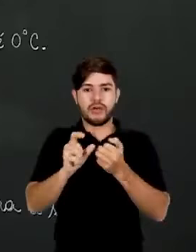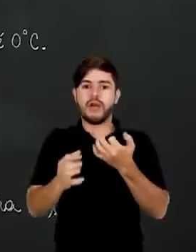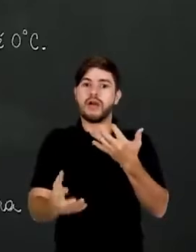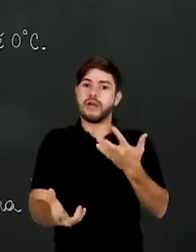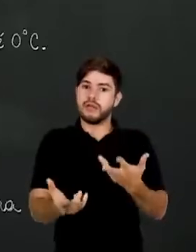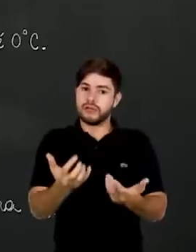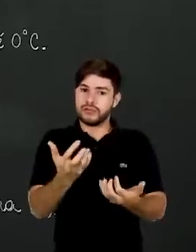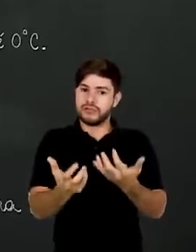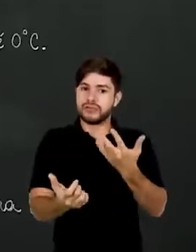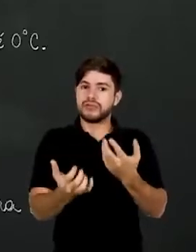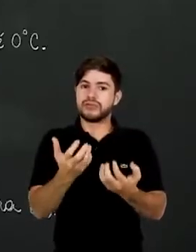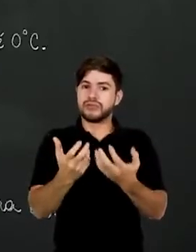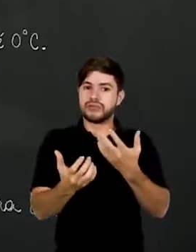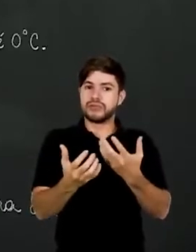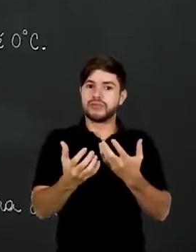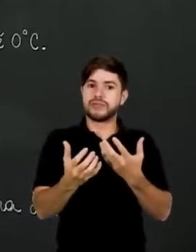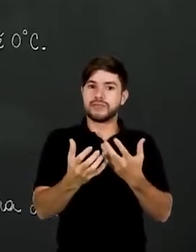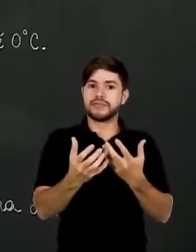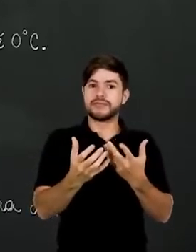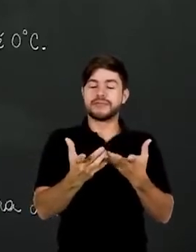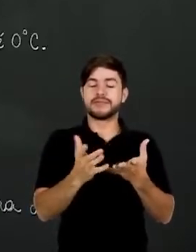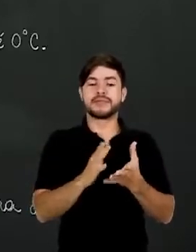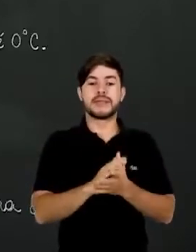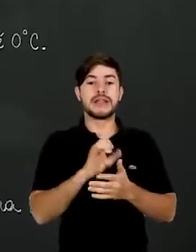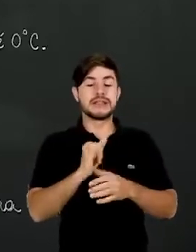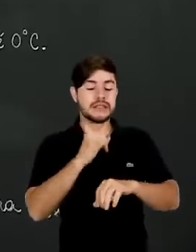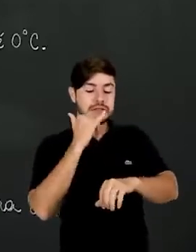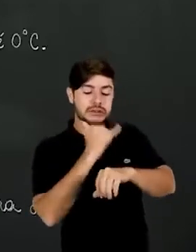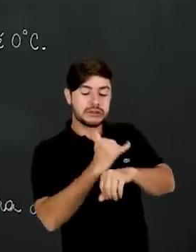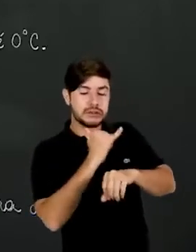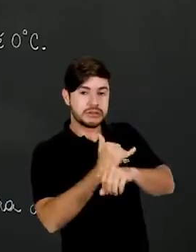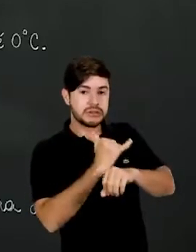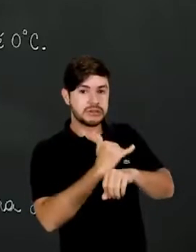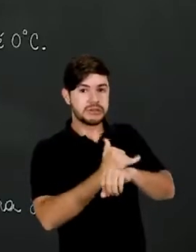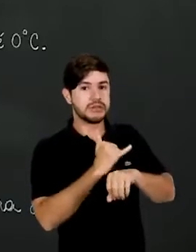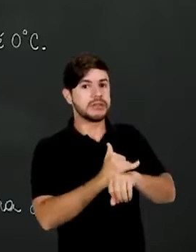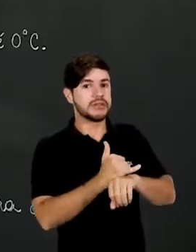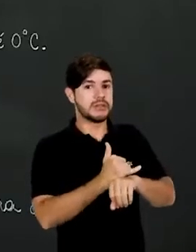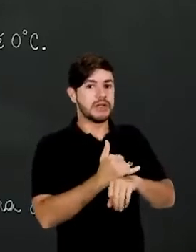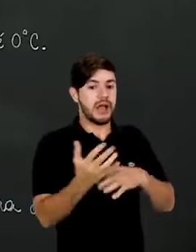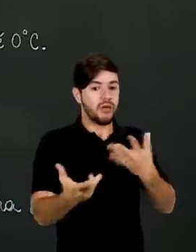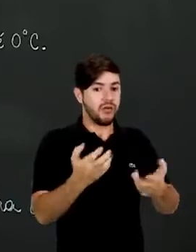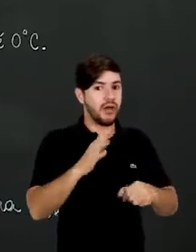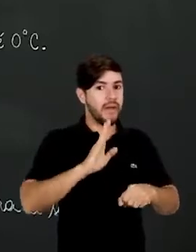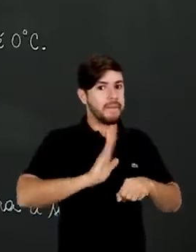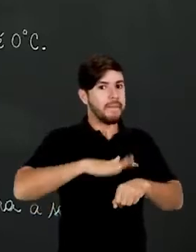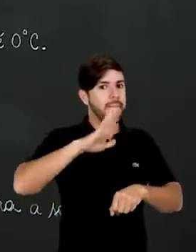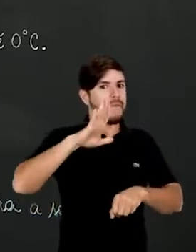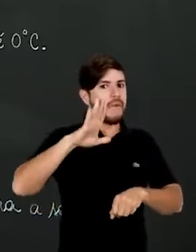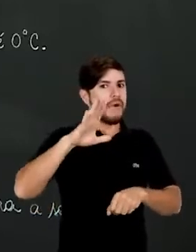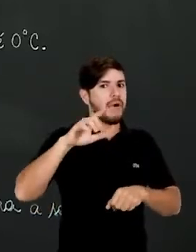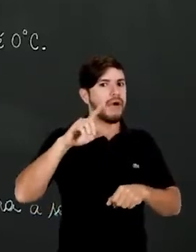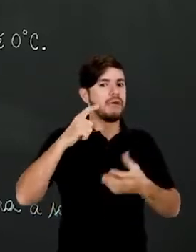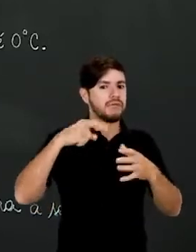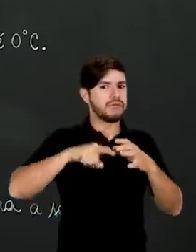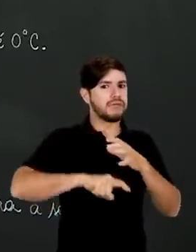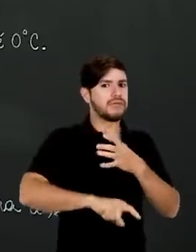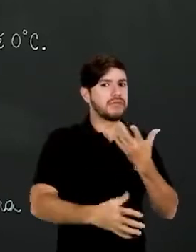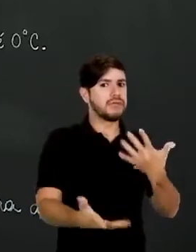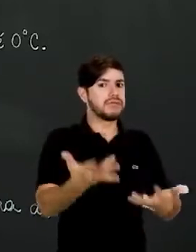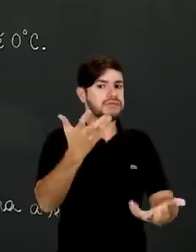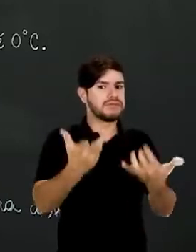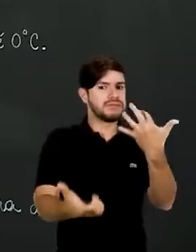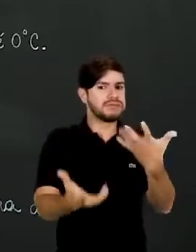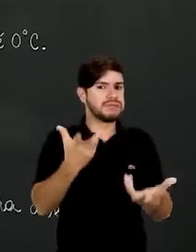o ponto de fusão é a 0 grau. Um metal, uma barra de ferro, vai ser uma outra temperatura. Então, diferentes